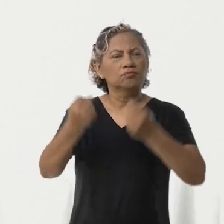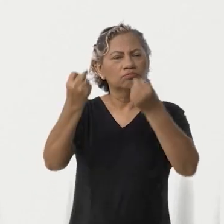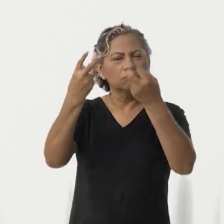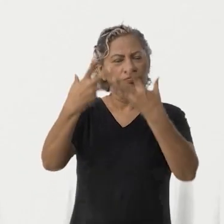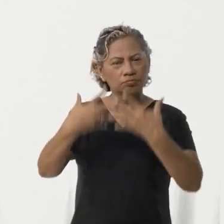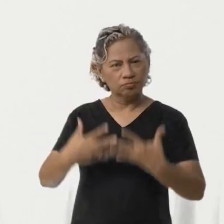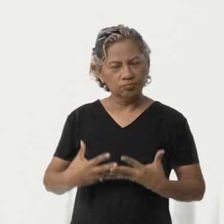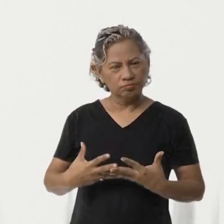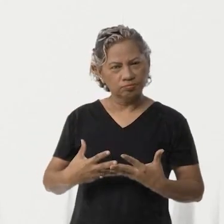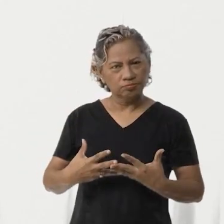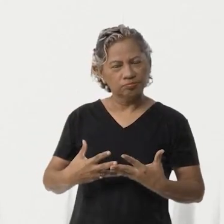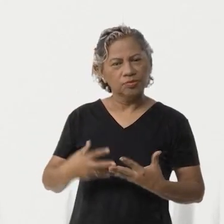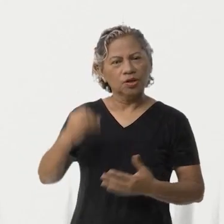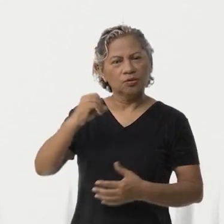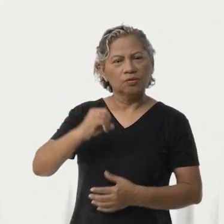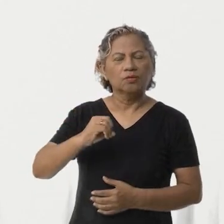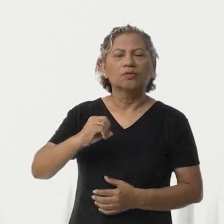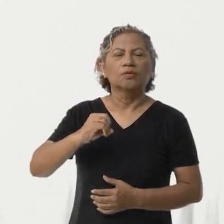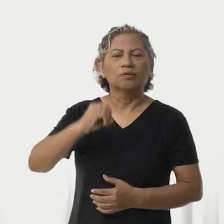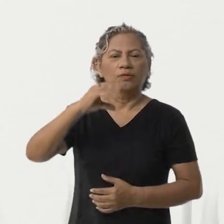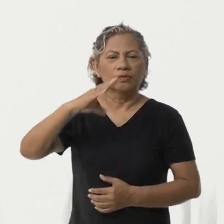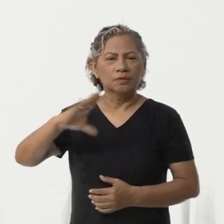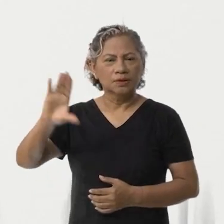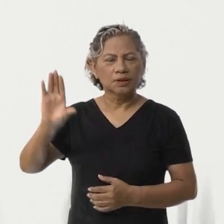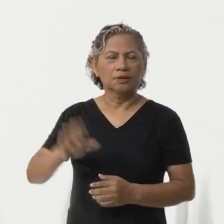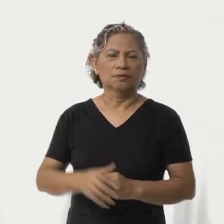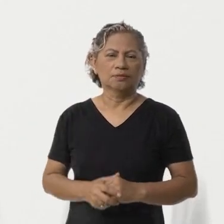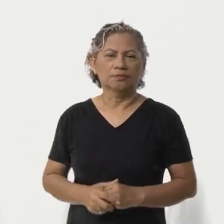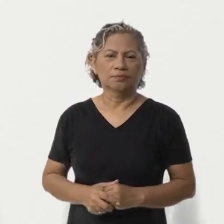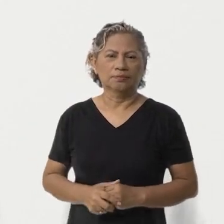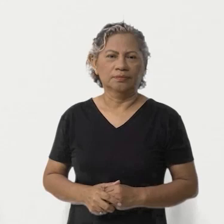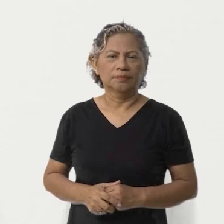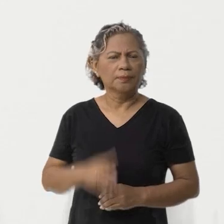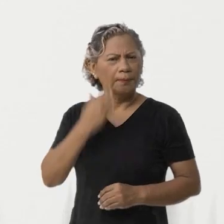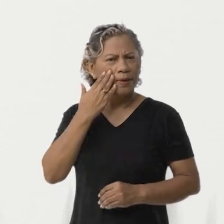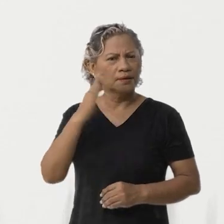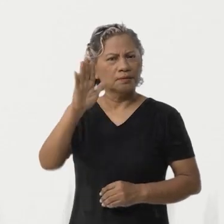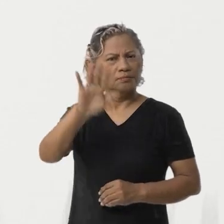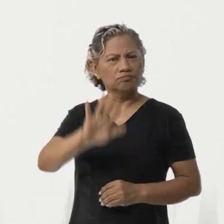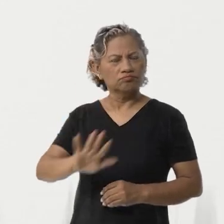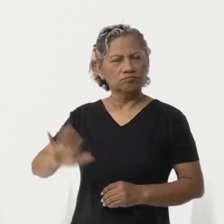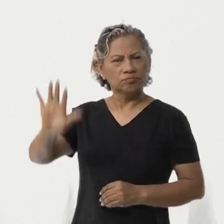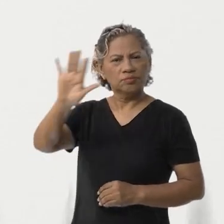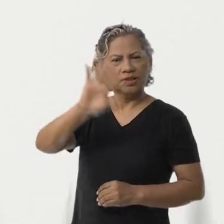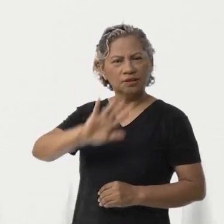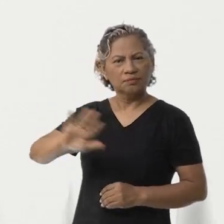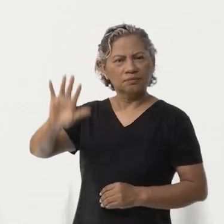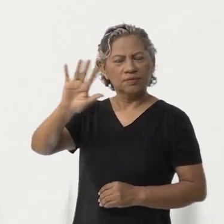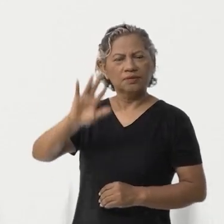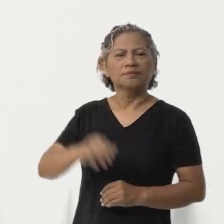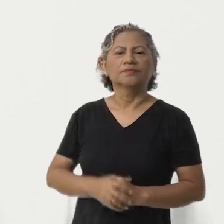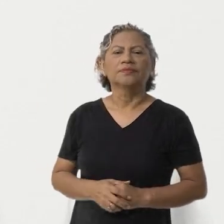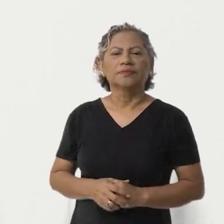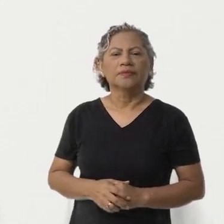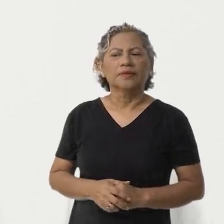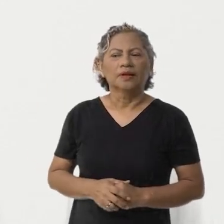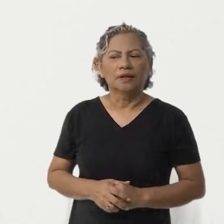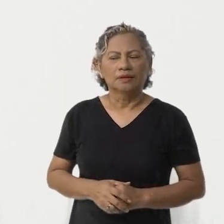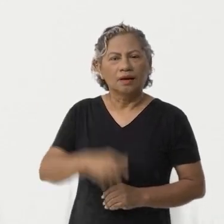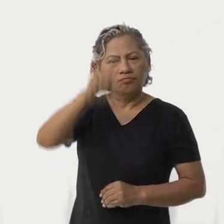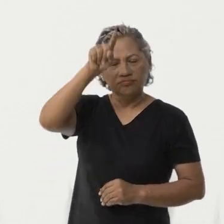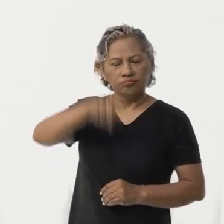claro, vamos ao nosso mapa. Aqui no nosso mapa mostra para vocês essa linha na cor vermelha,